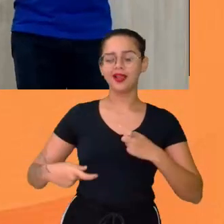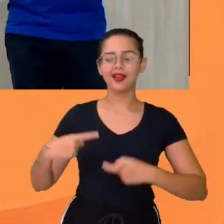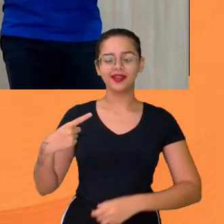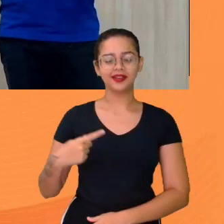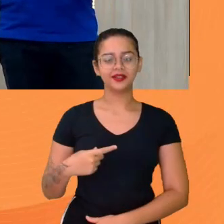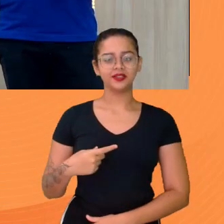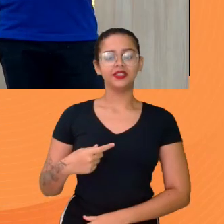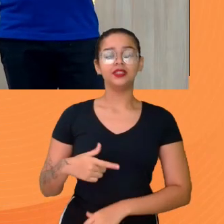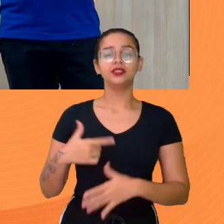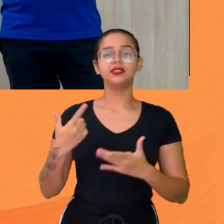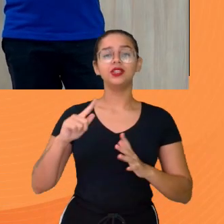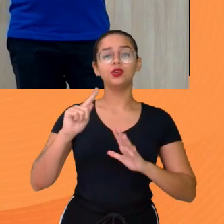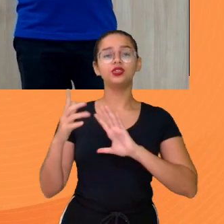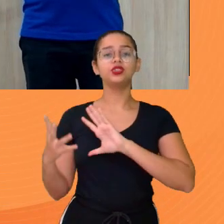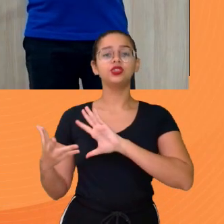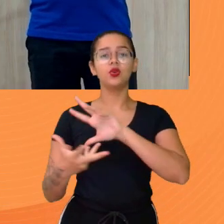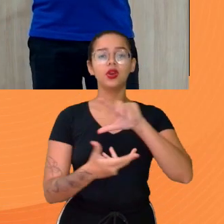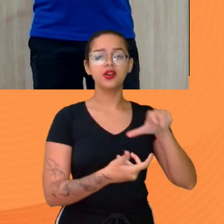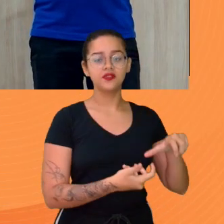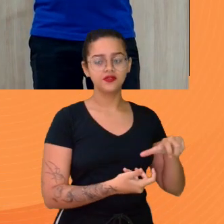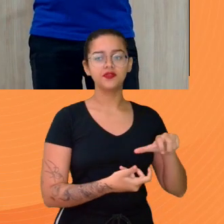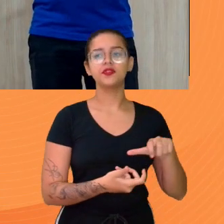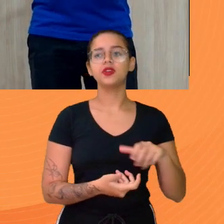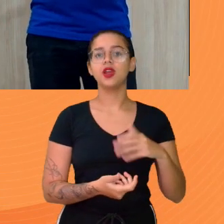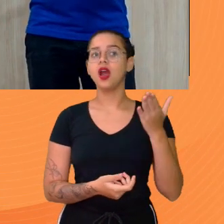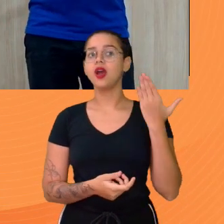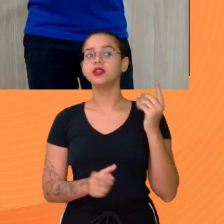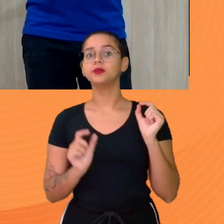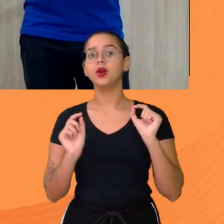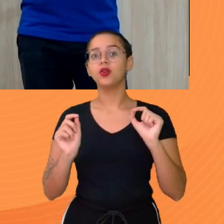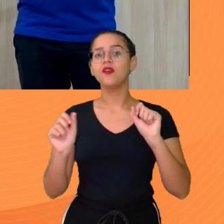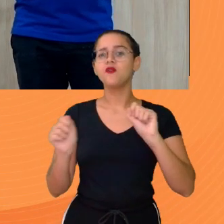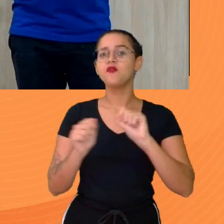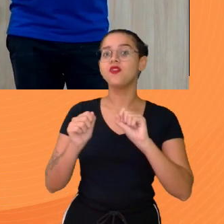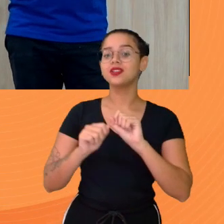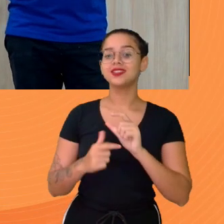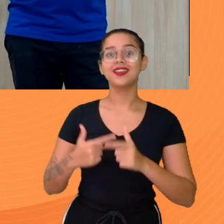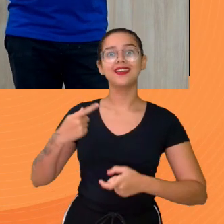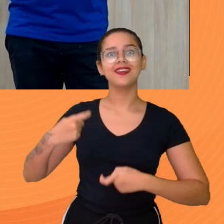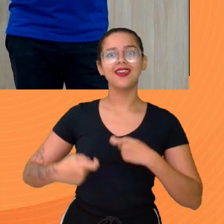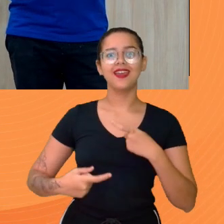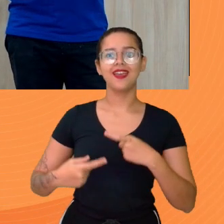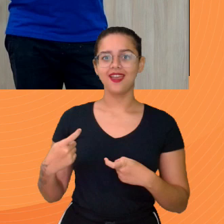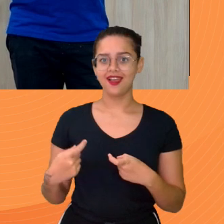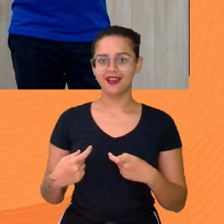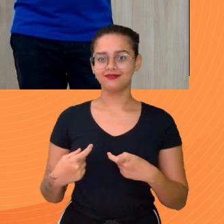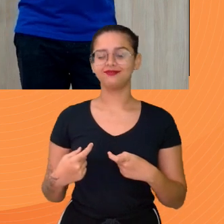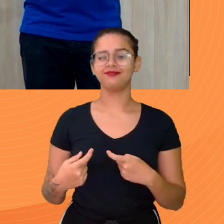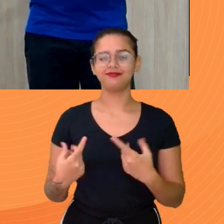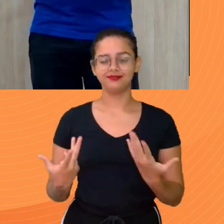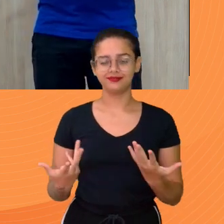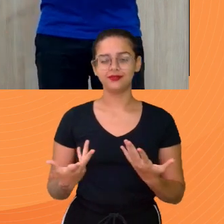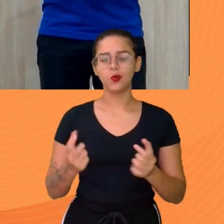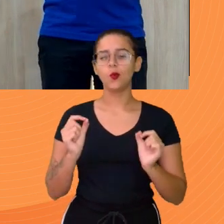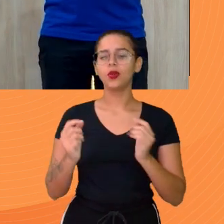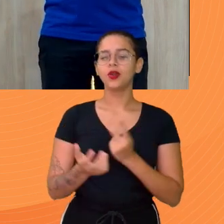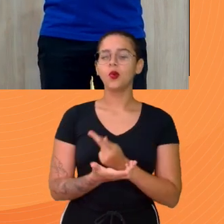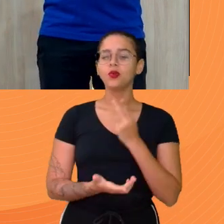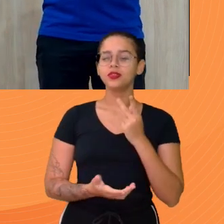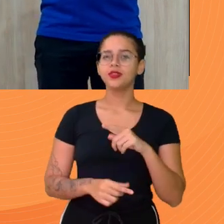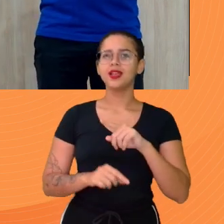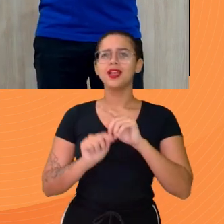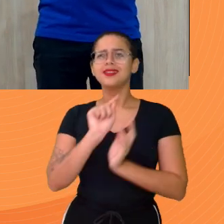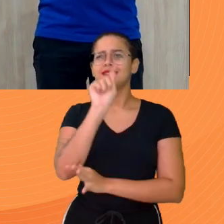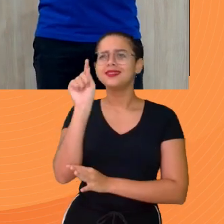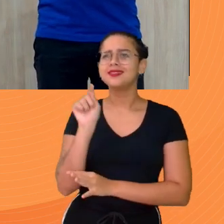geografia, ela servia antes para fazer a guerra. Só que o que é que acontece? Será